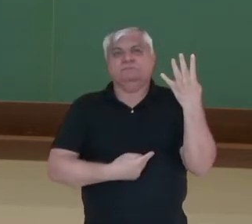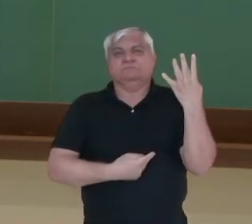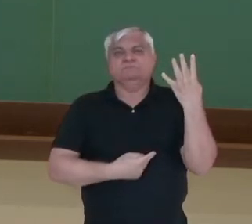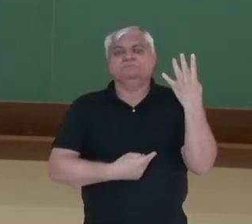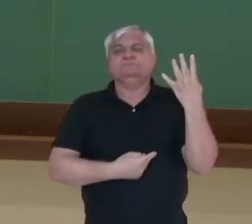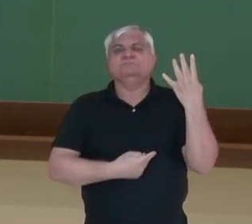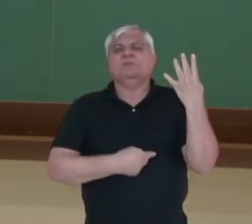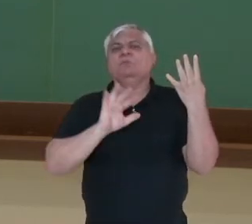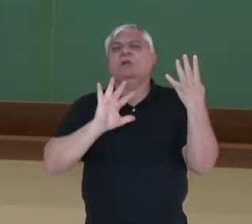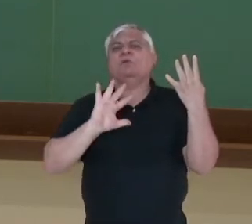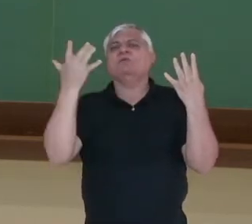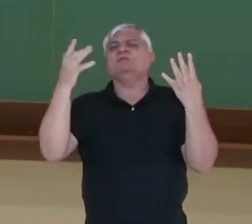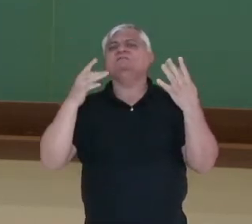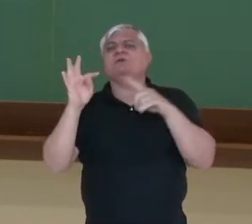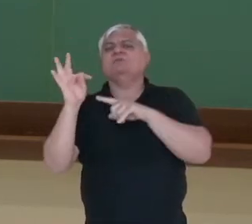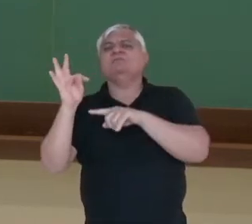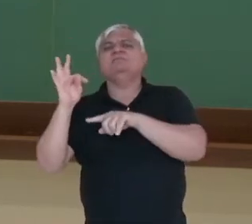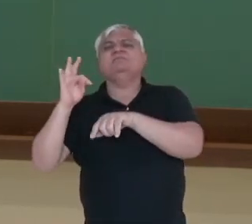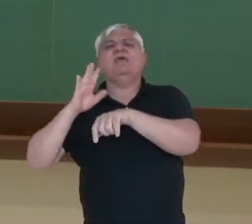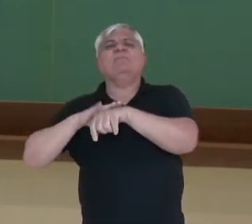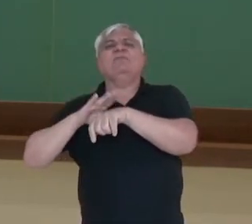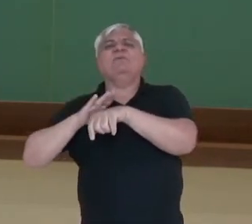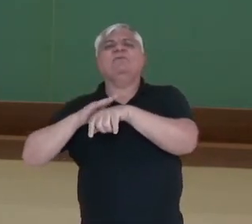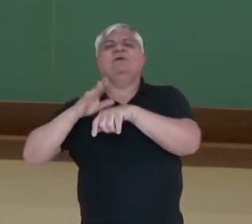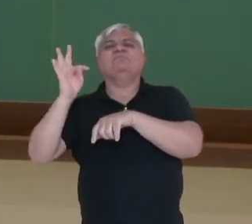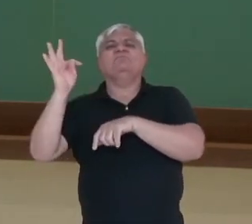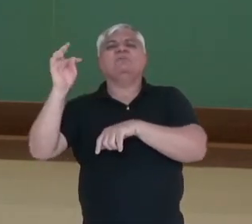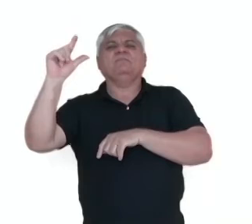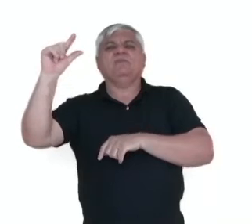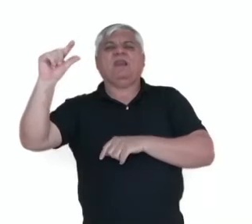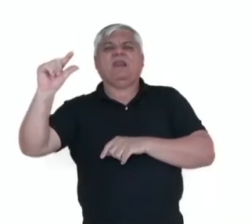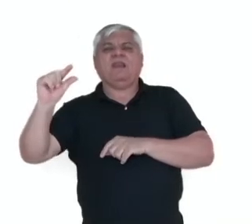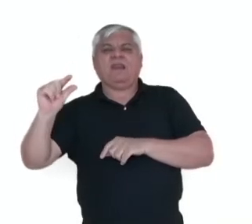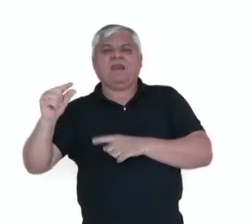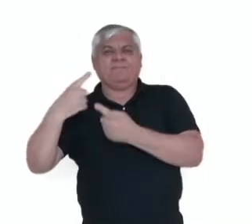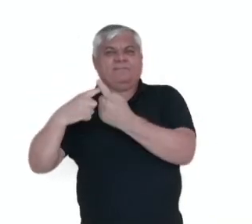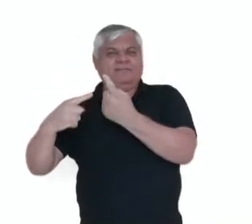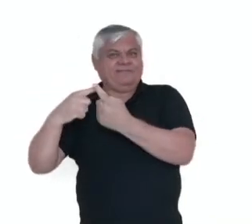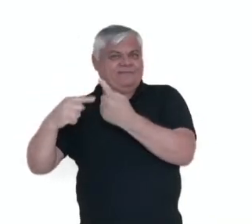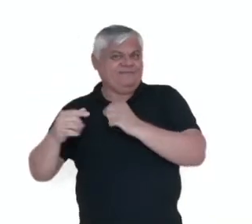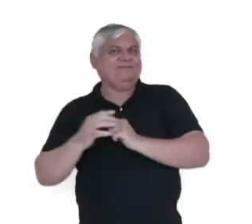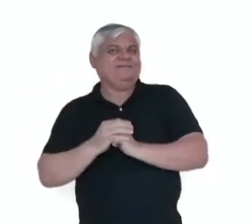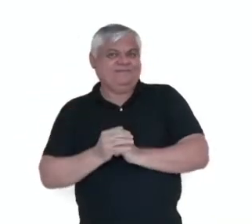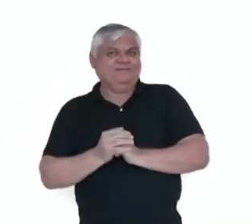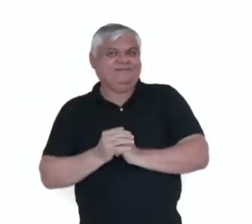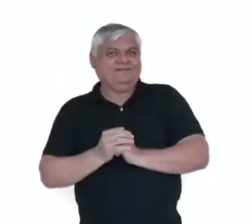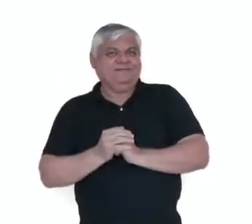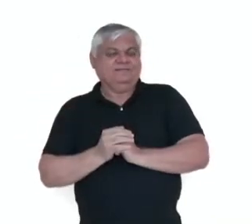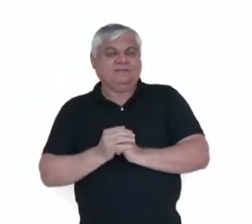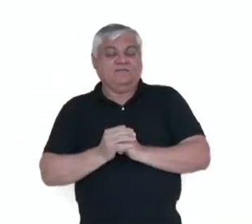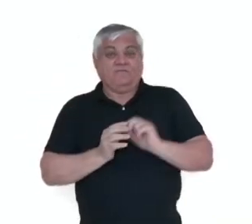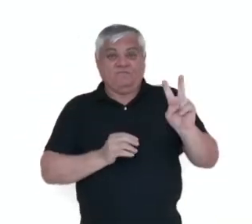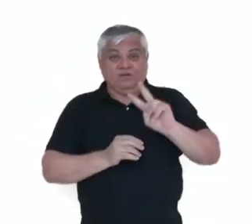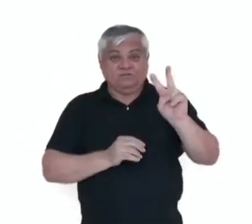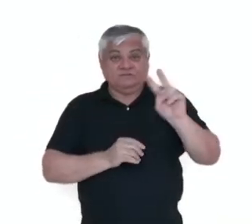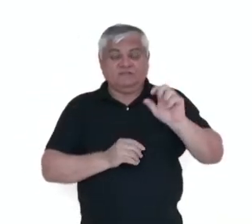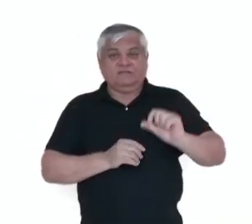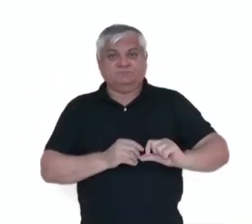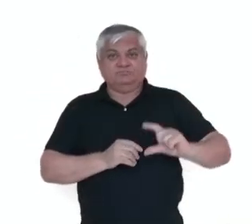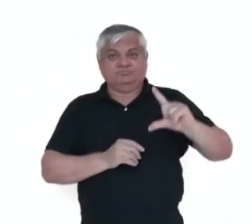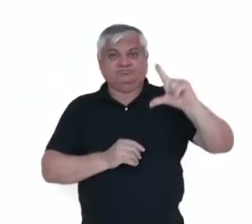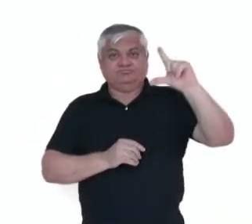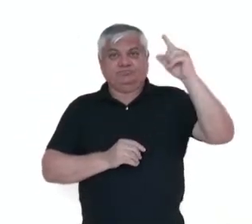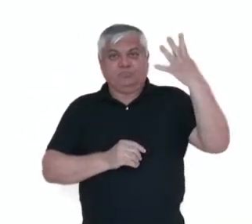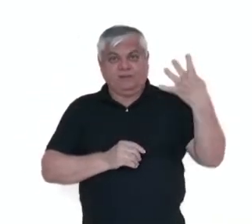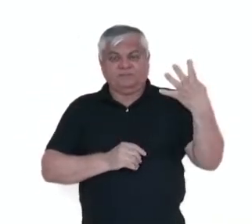O que aconteceu com o tempo? Ele cai pela metade, tá? Então, a velocidade era 2, passou